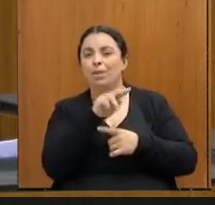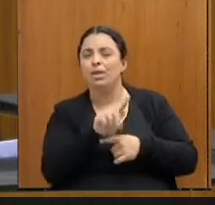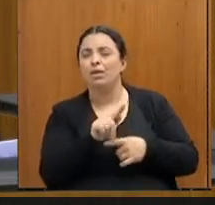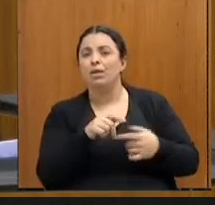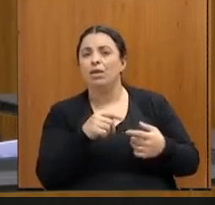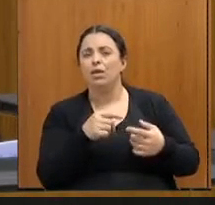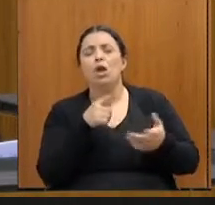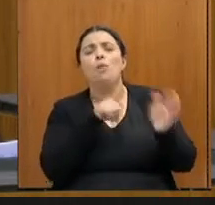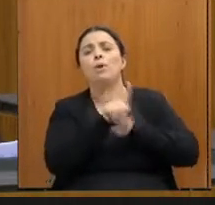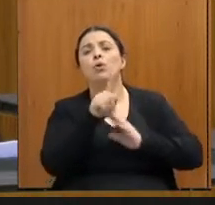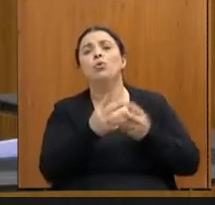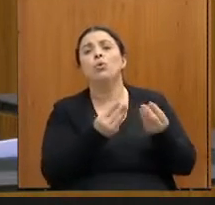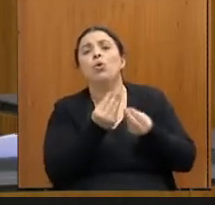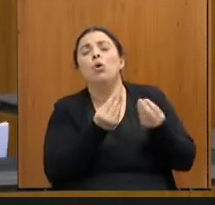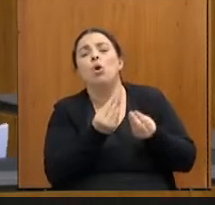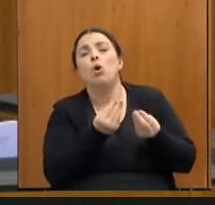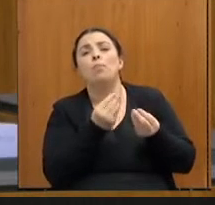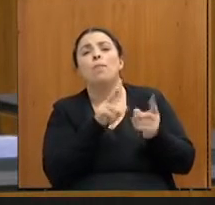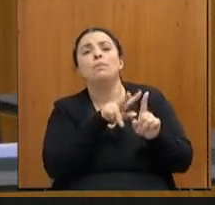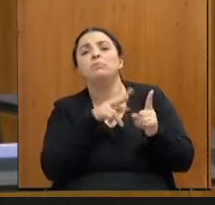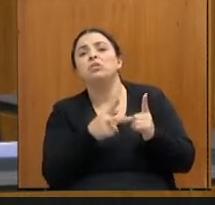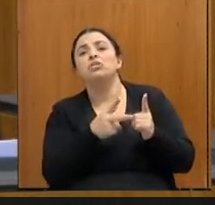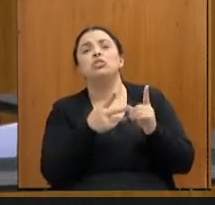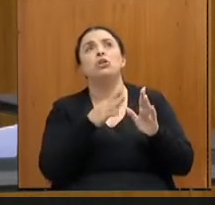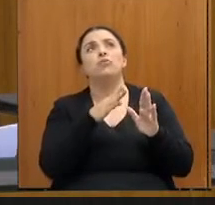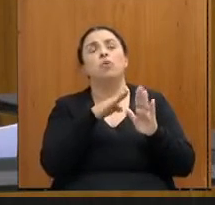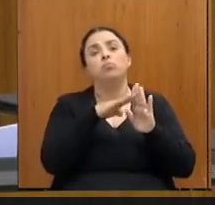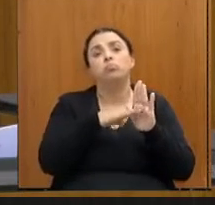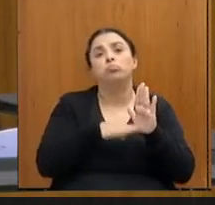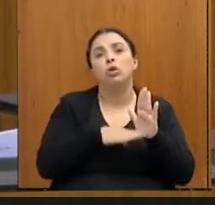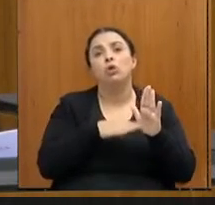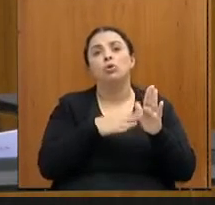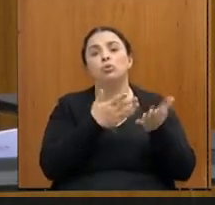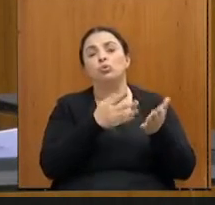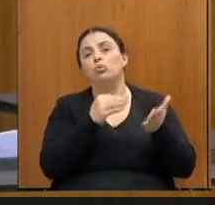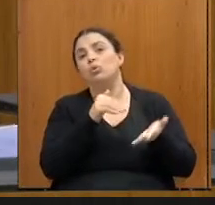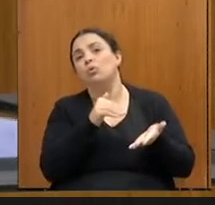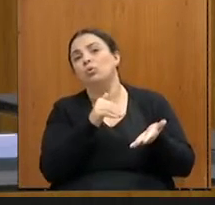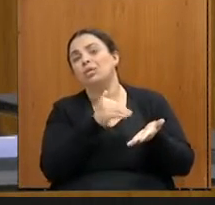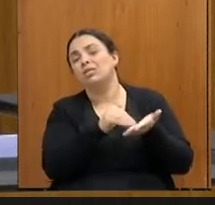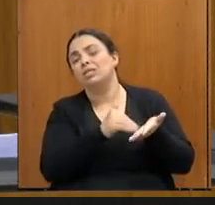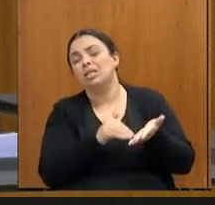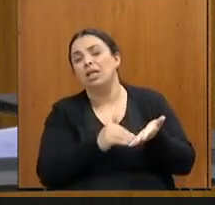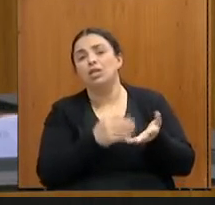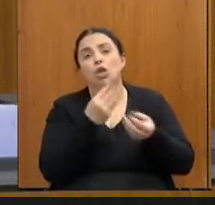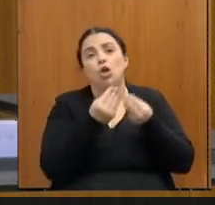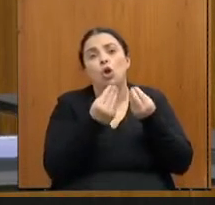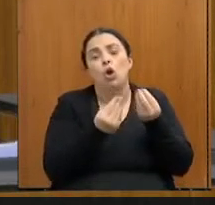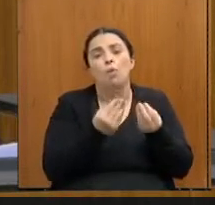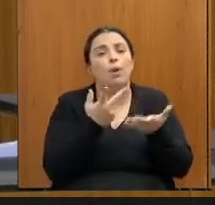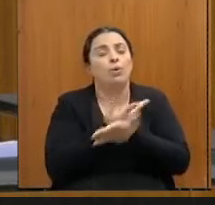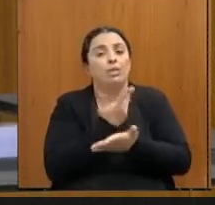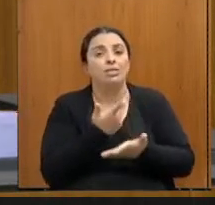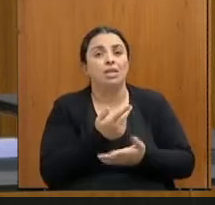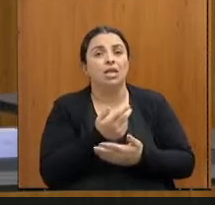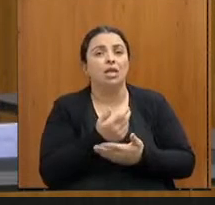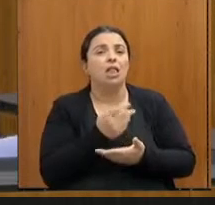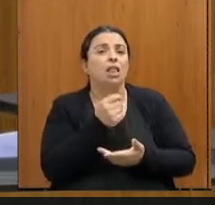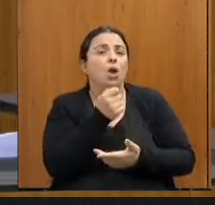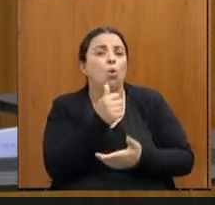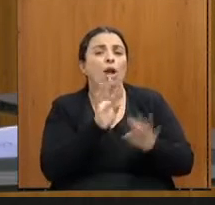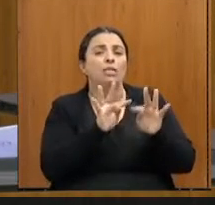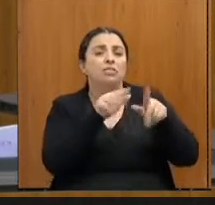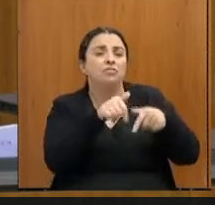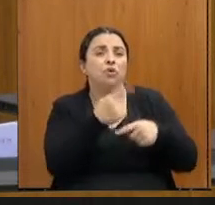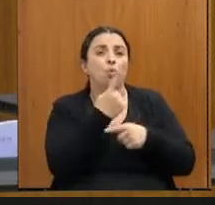com 30 meses de governo Zema temos aí um ano e meio para o seu término desse um ano e meio qual é o planejamento de